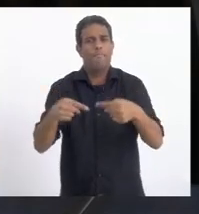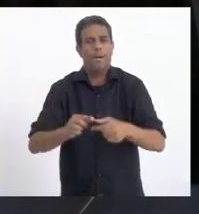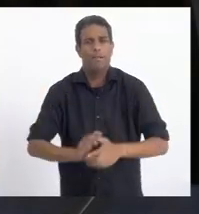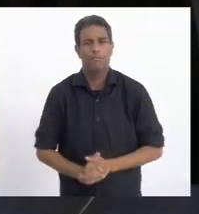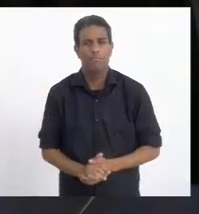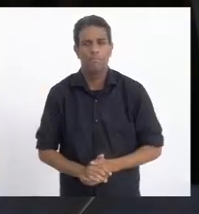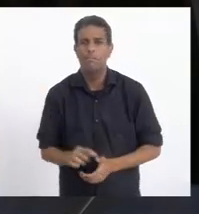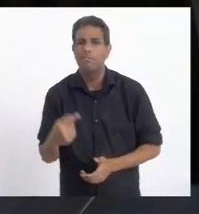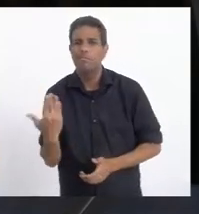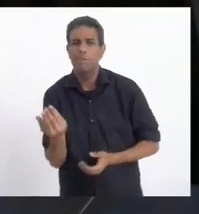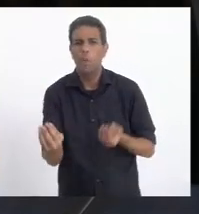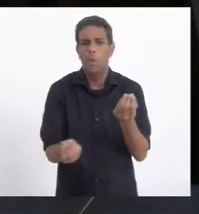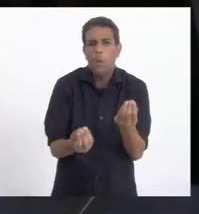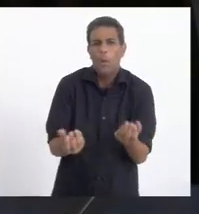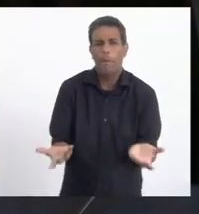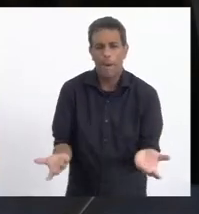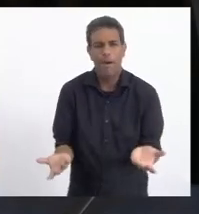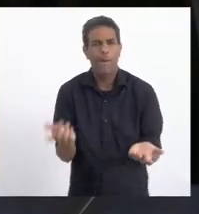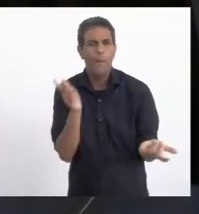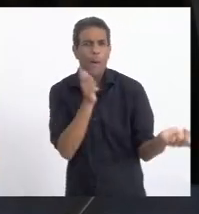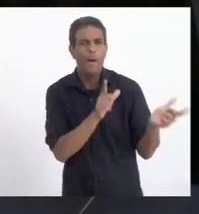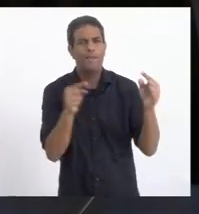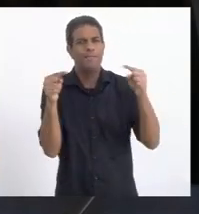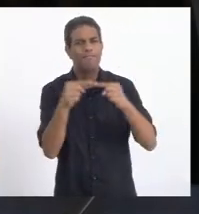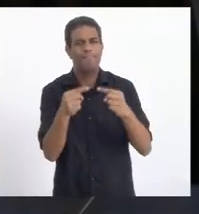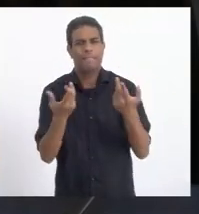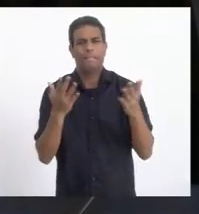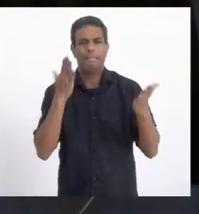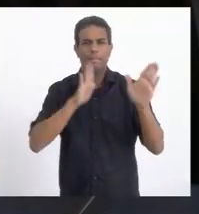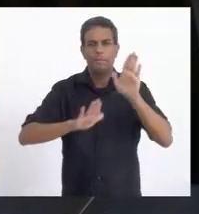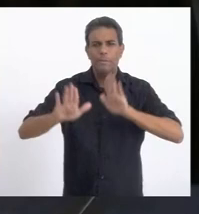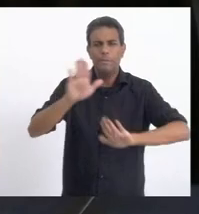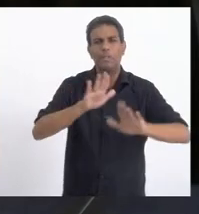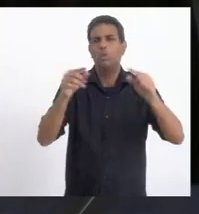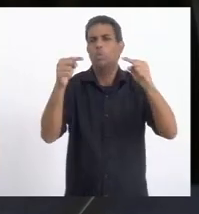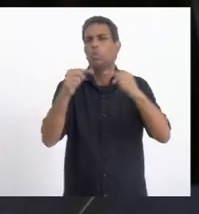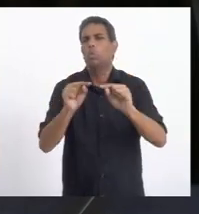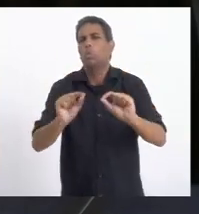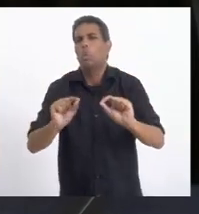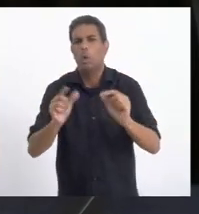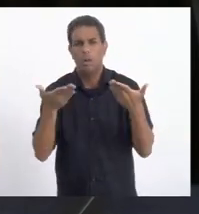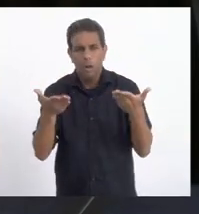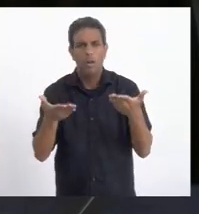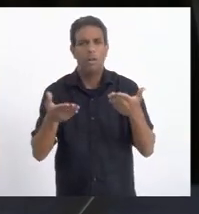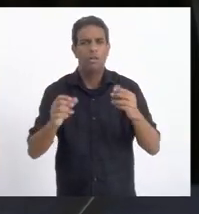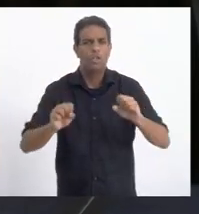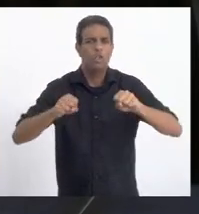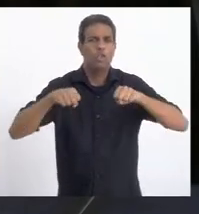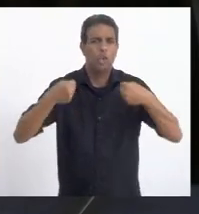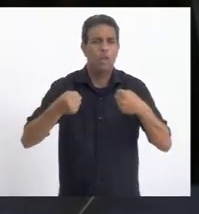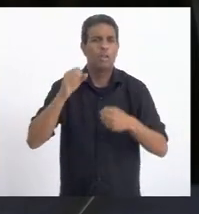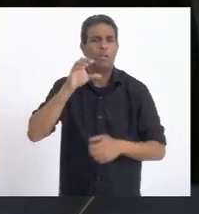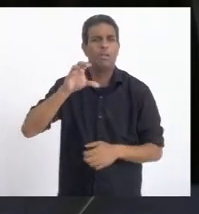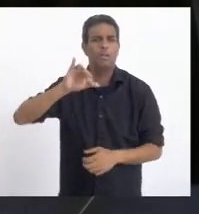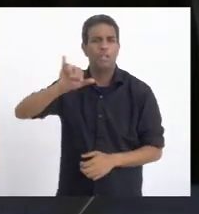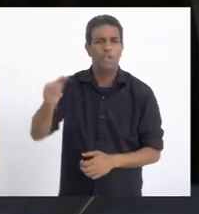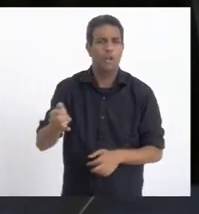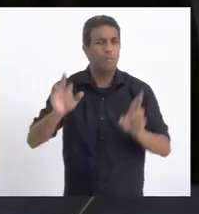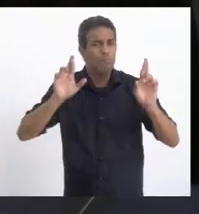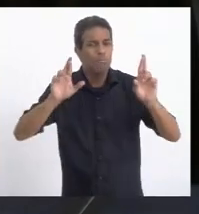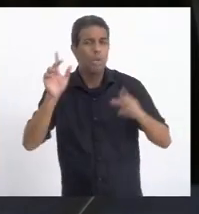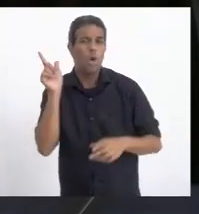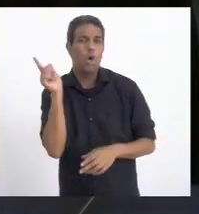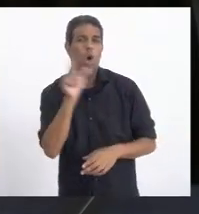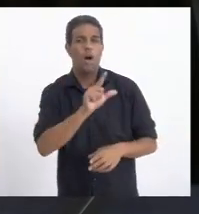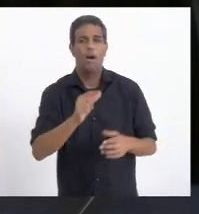então eu tô muito apreensivo com relação às suas decisões da ccj e espero